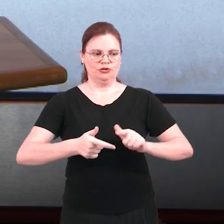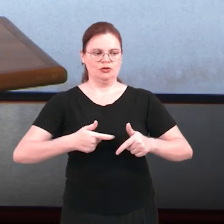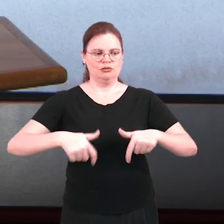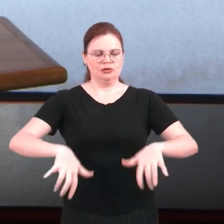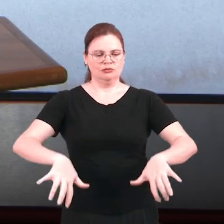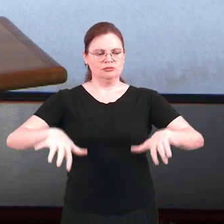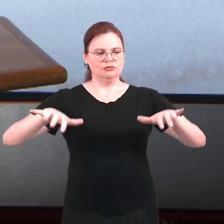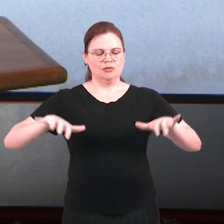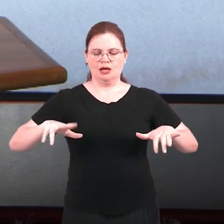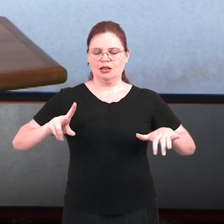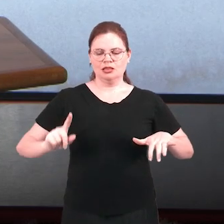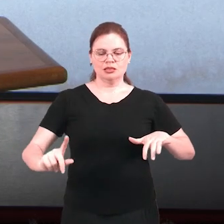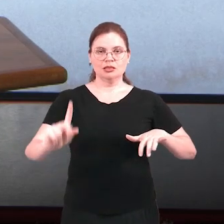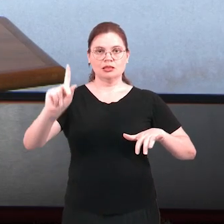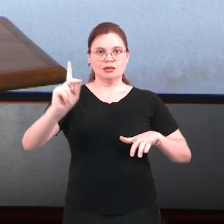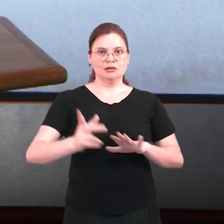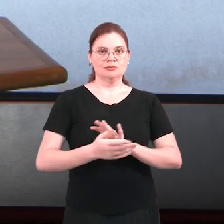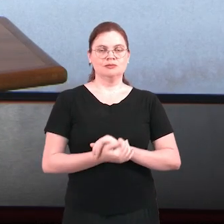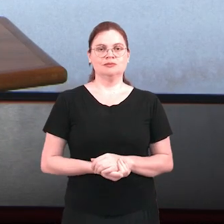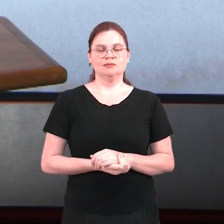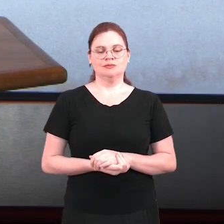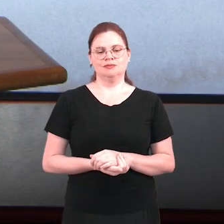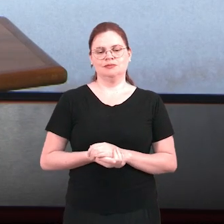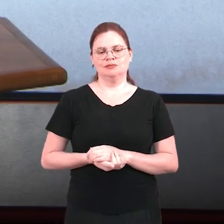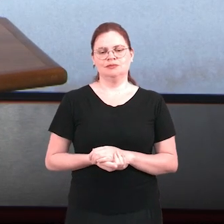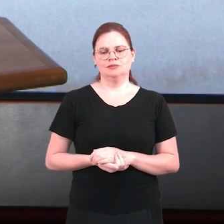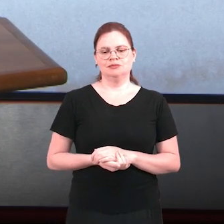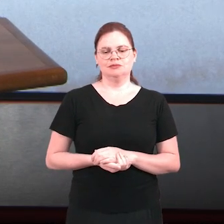jamais seria abalado.